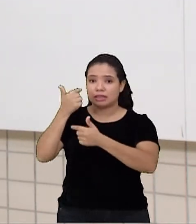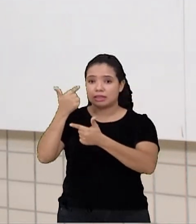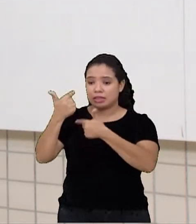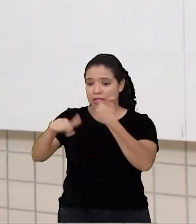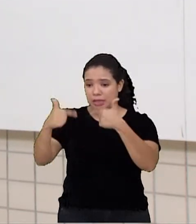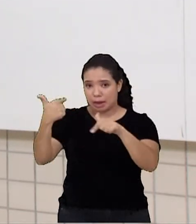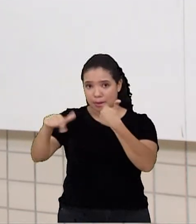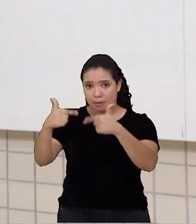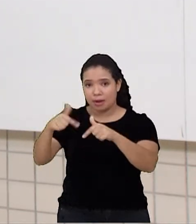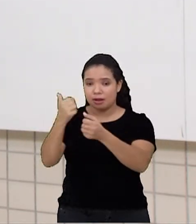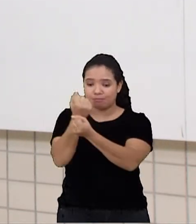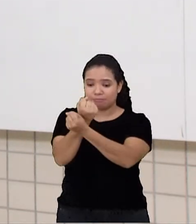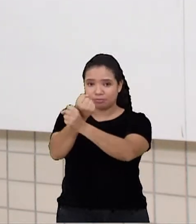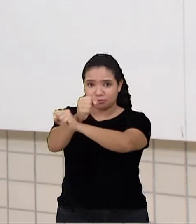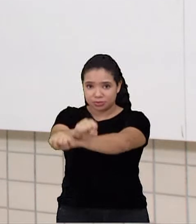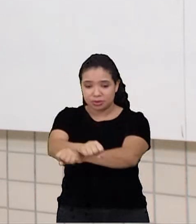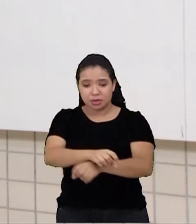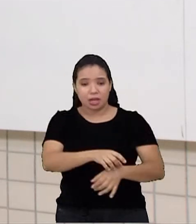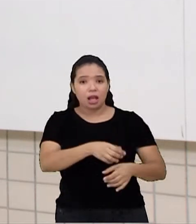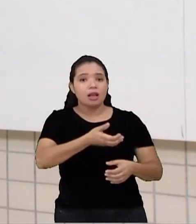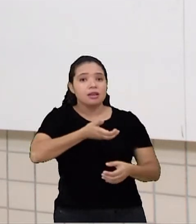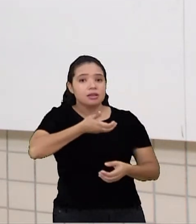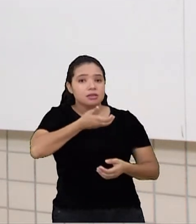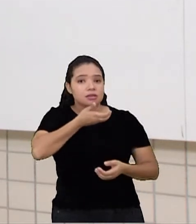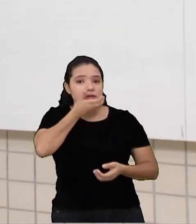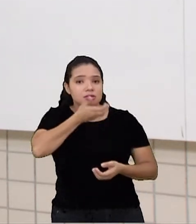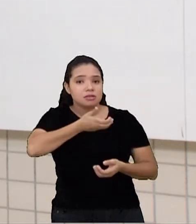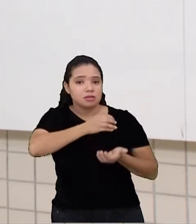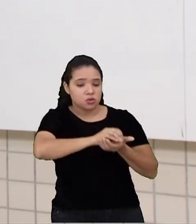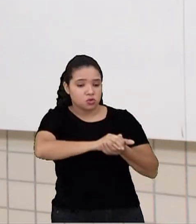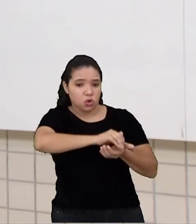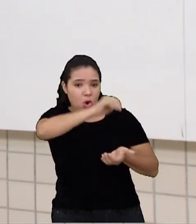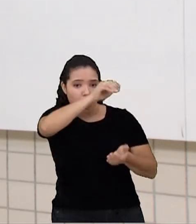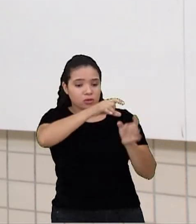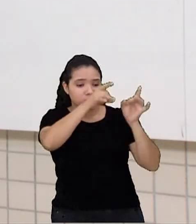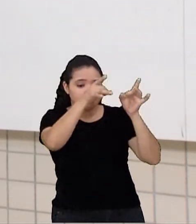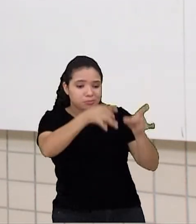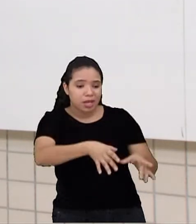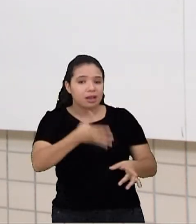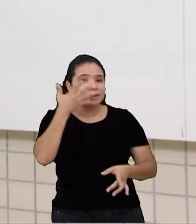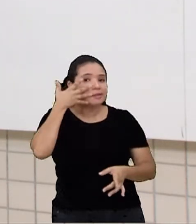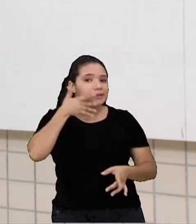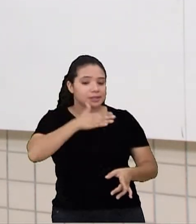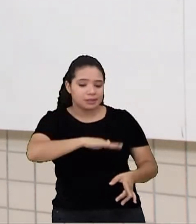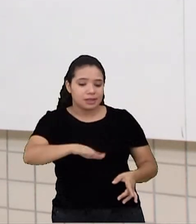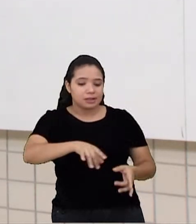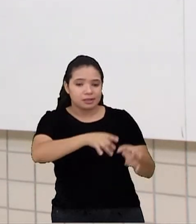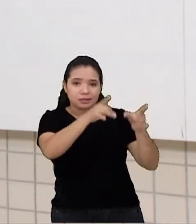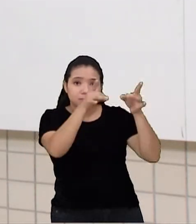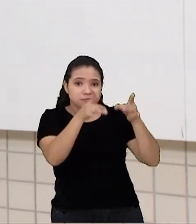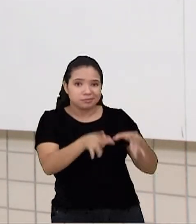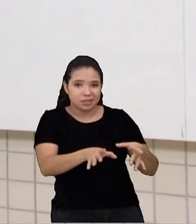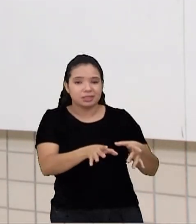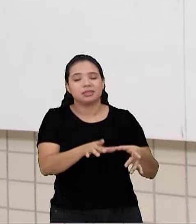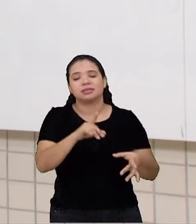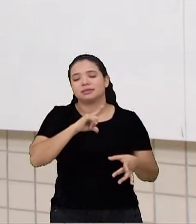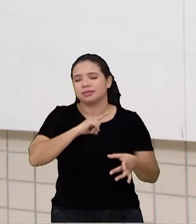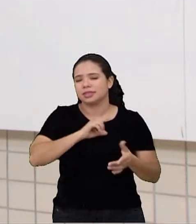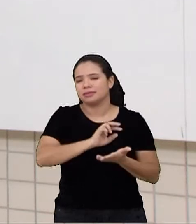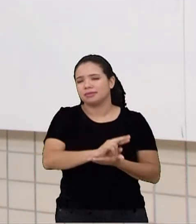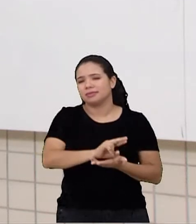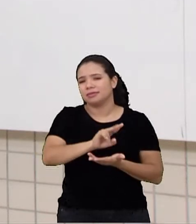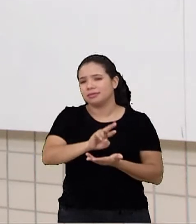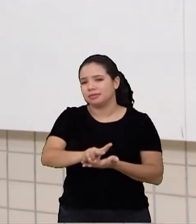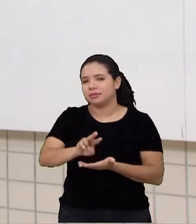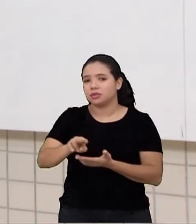abandono, de idosos, de crianças. Então, tudo isso você pode usar para poder responder